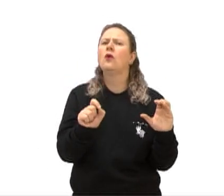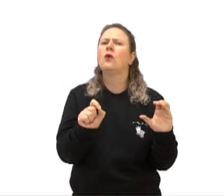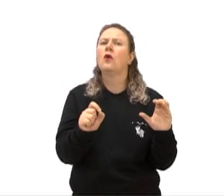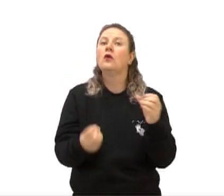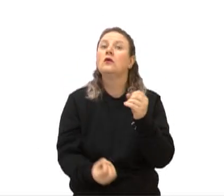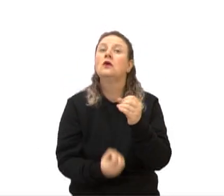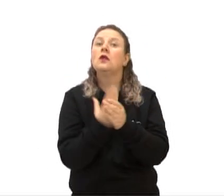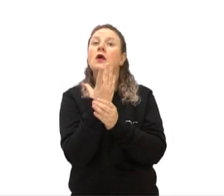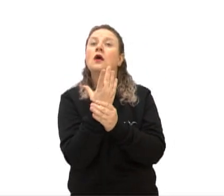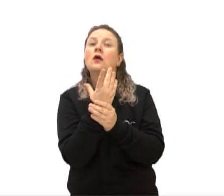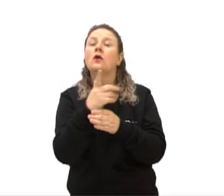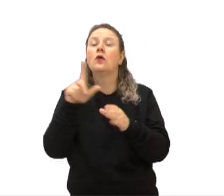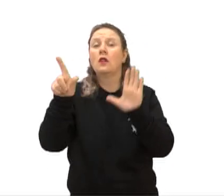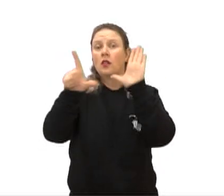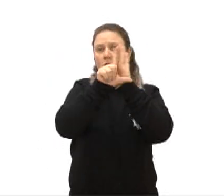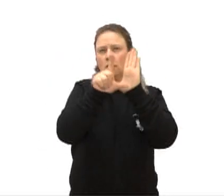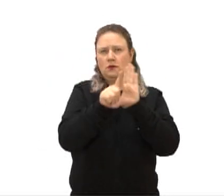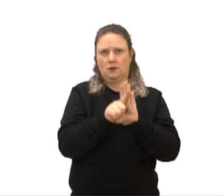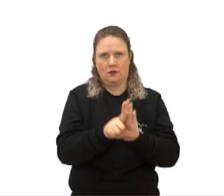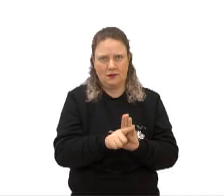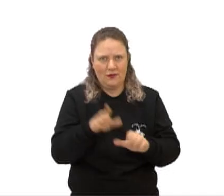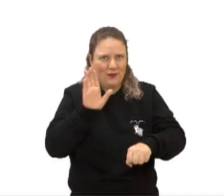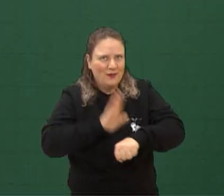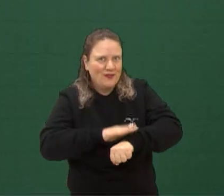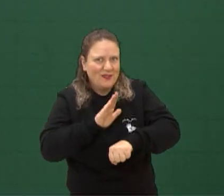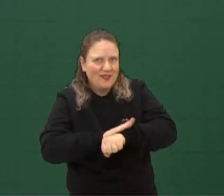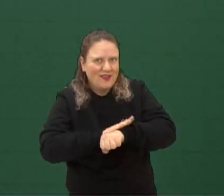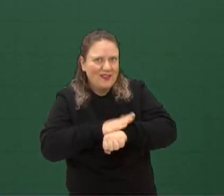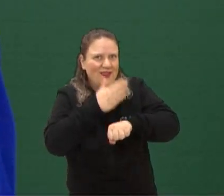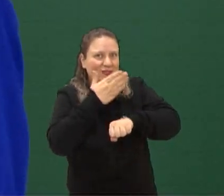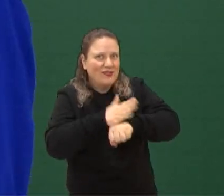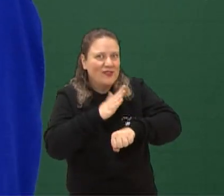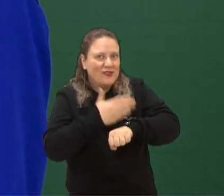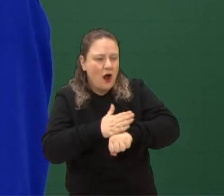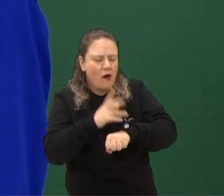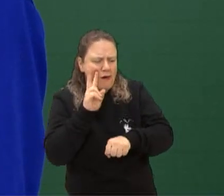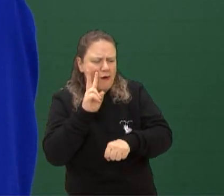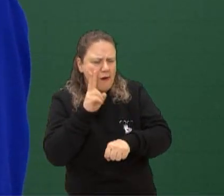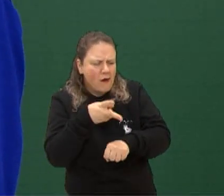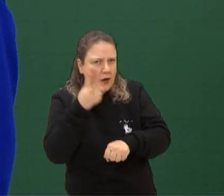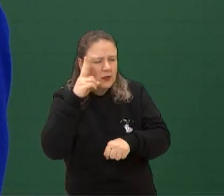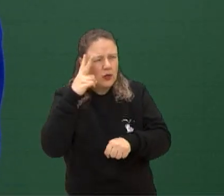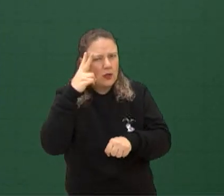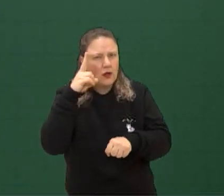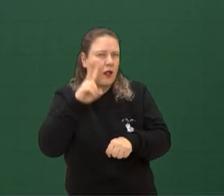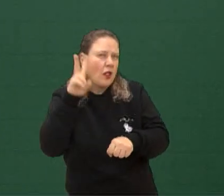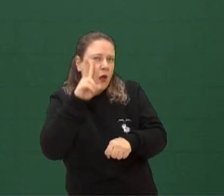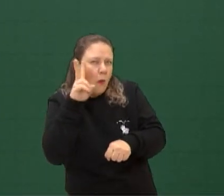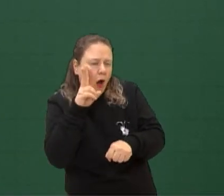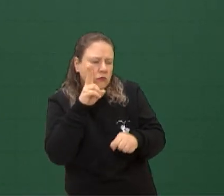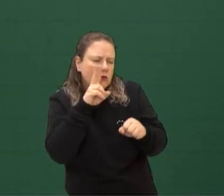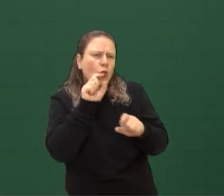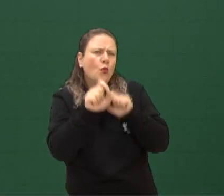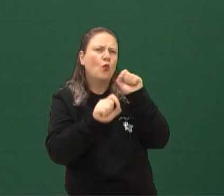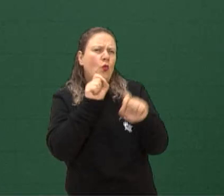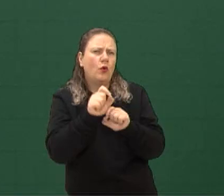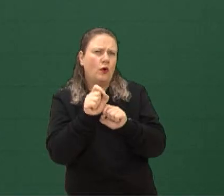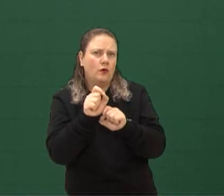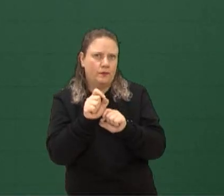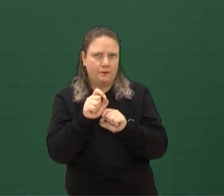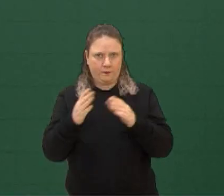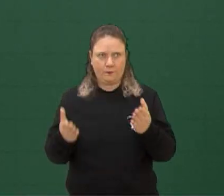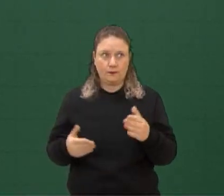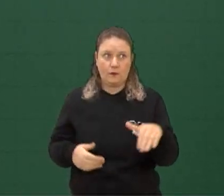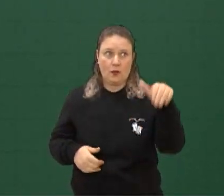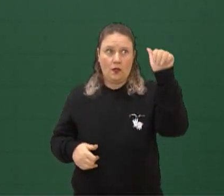fazia as leis mesmo, né? Então, um tempo aí para vocês colocarem, responderem, né? Instituição espartana que formulava as leis, né? A